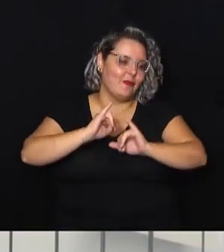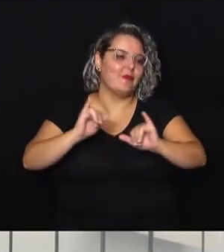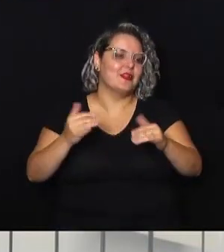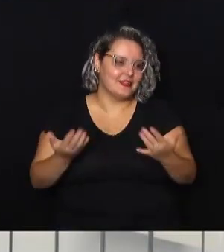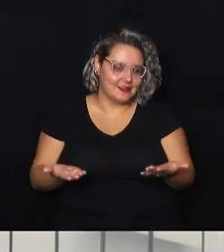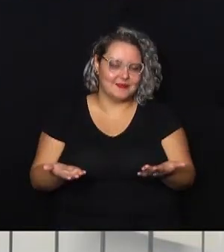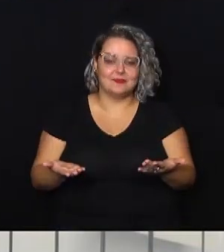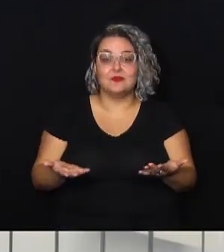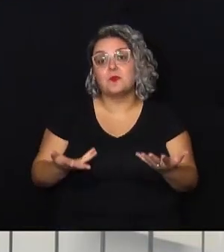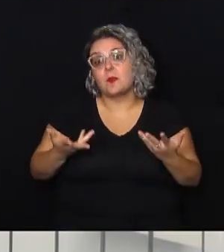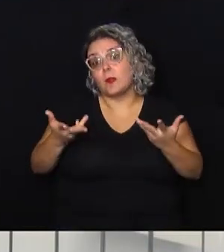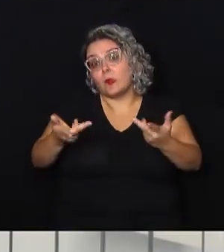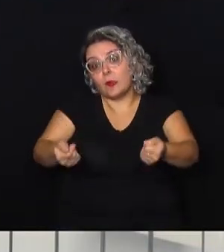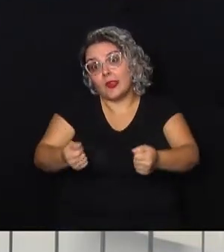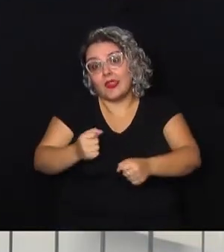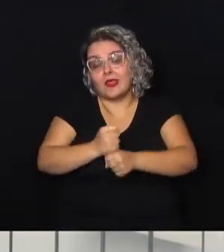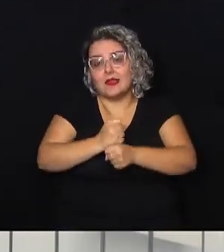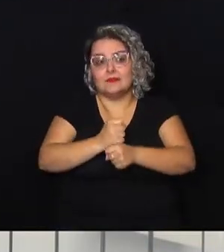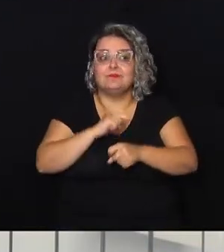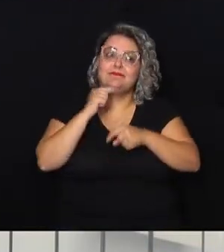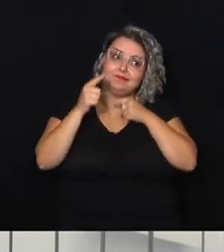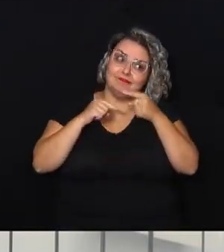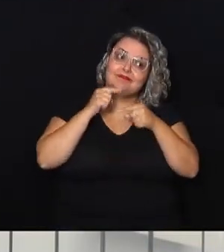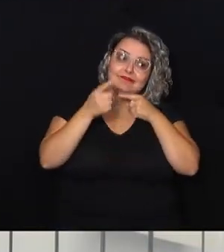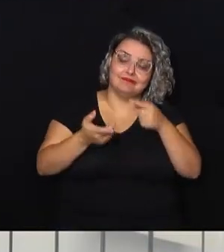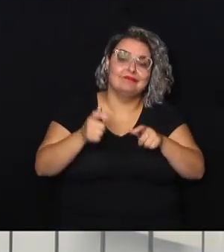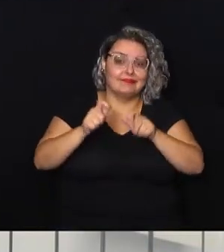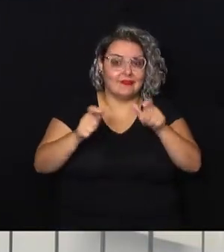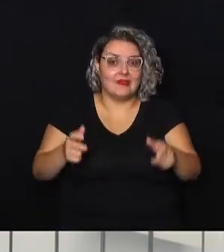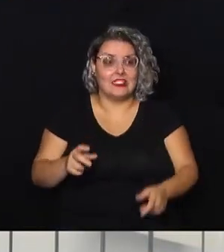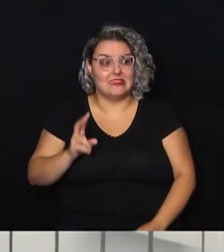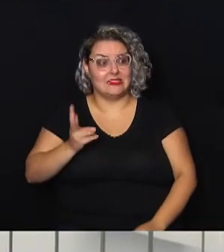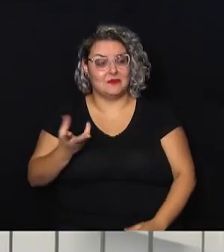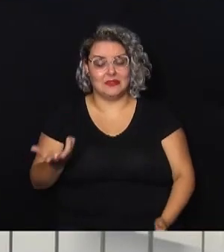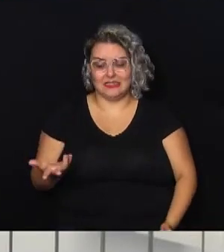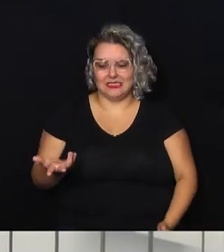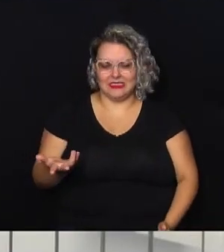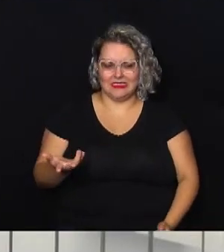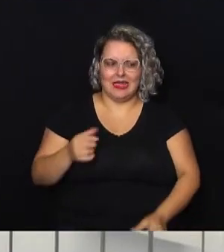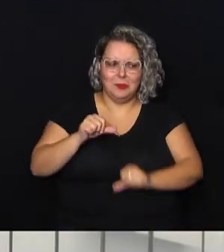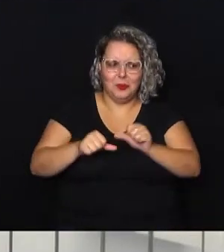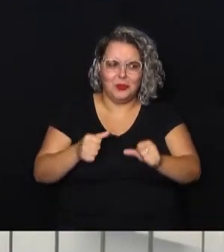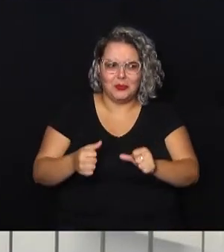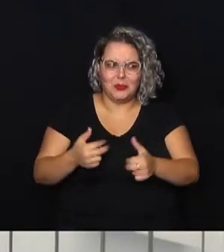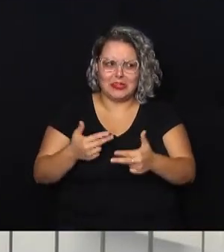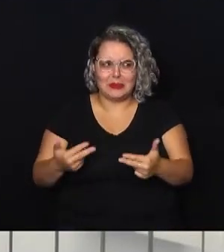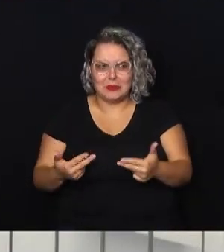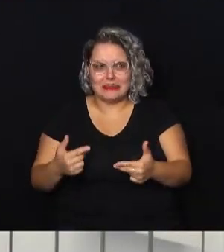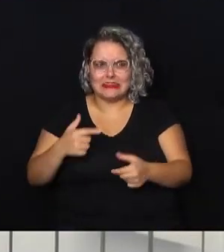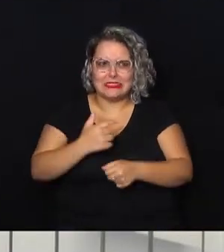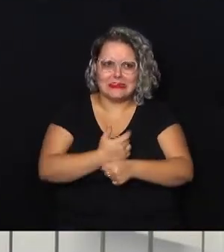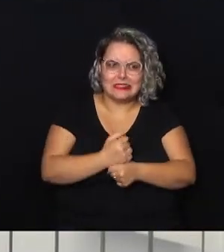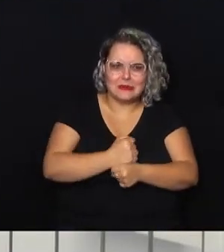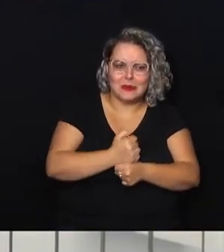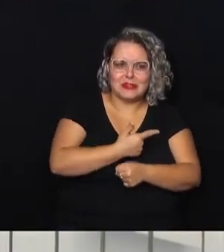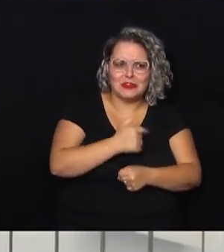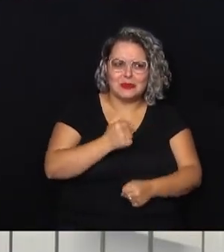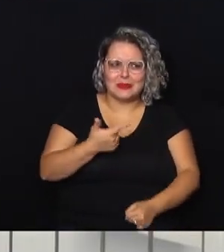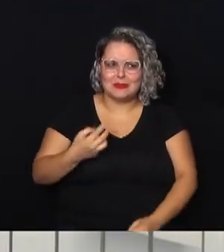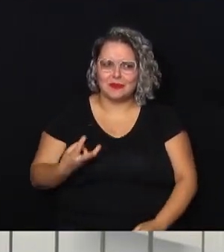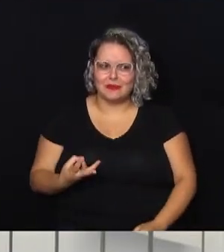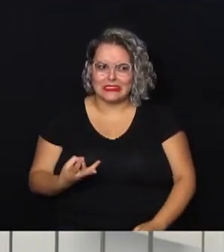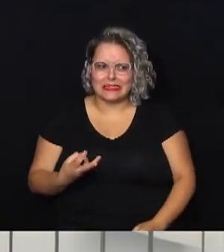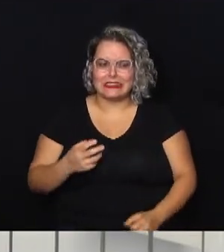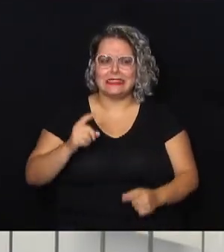E todos os anos surge essa dúvida, né? As pessoas sempre ficam aí. Será que mudou alguma coisa agora em 2023?